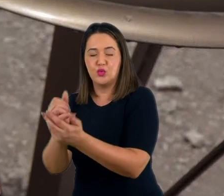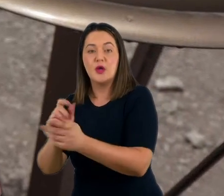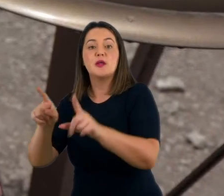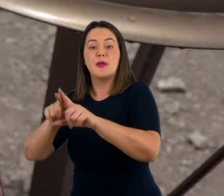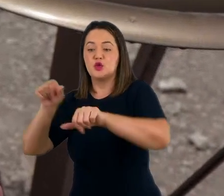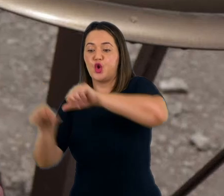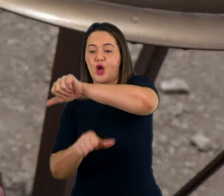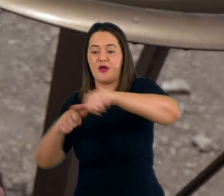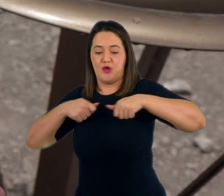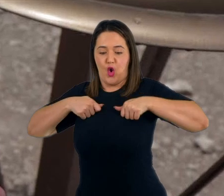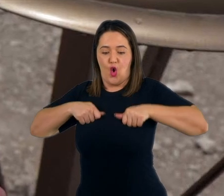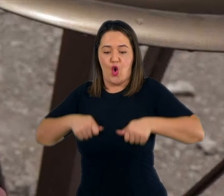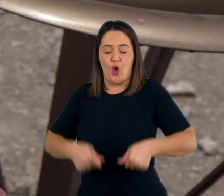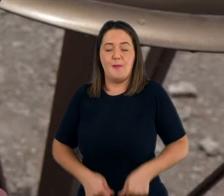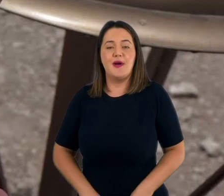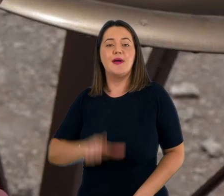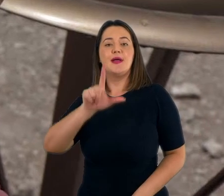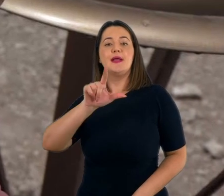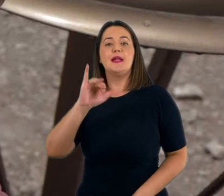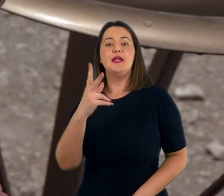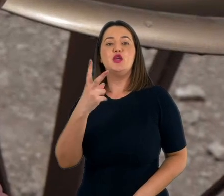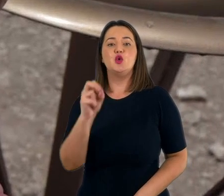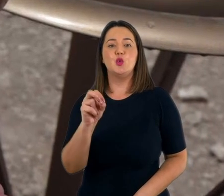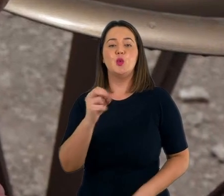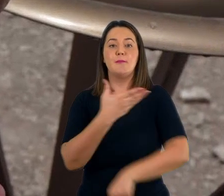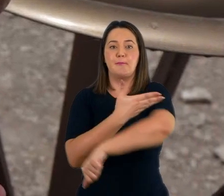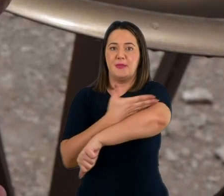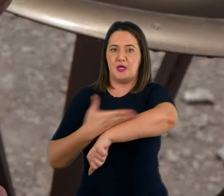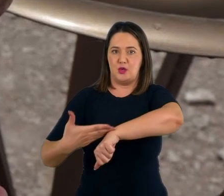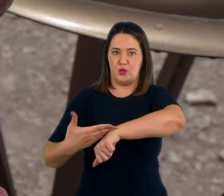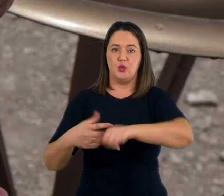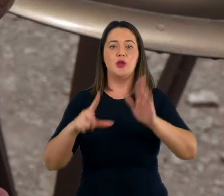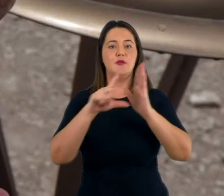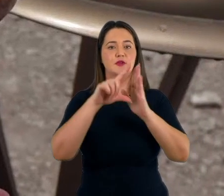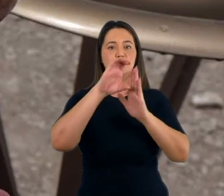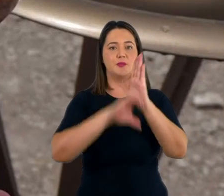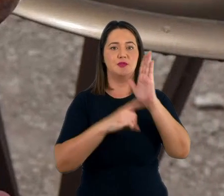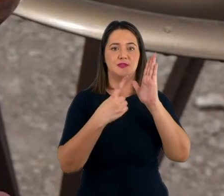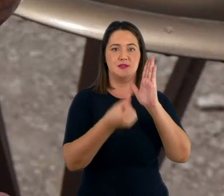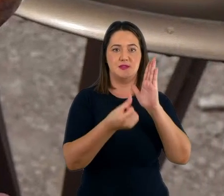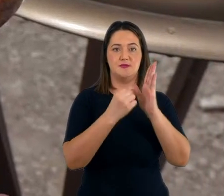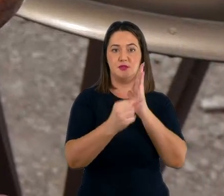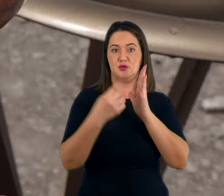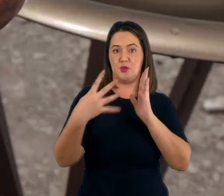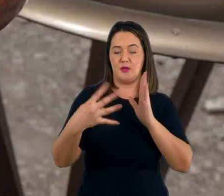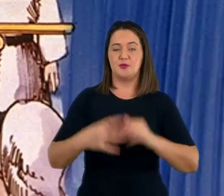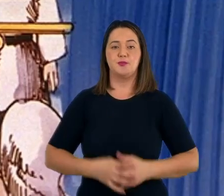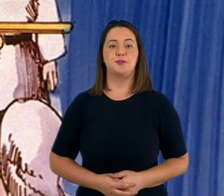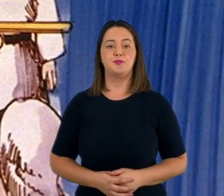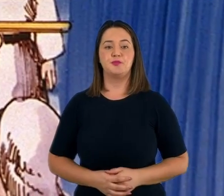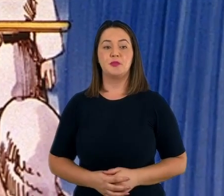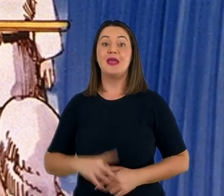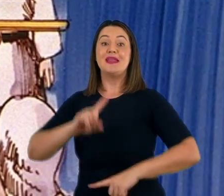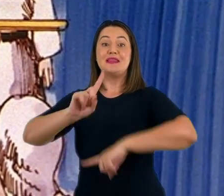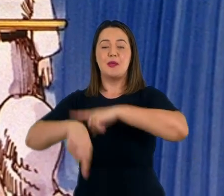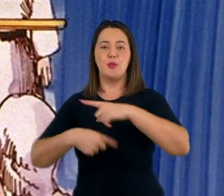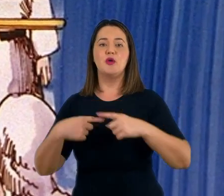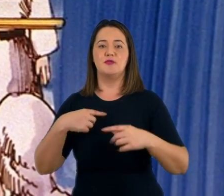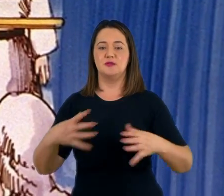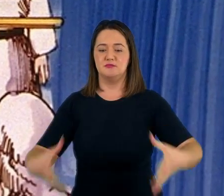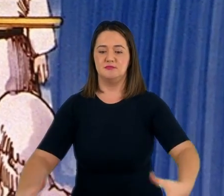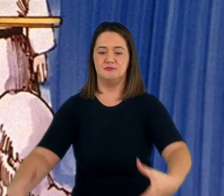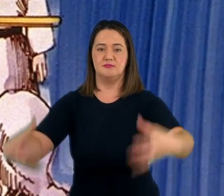seu traje regular por uma roupa especial de linho branco, Levítico 16, verso 4. Então, o